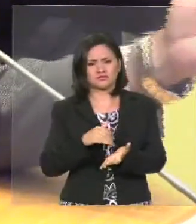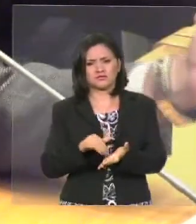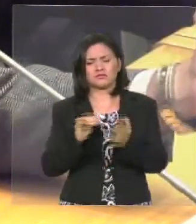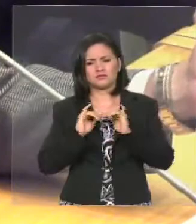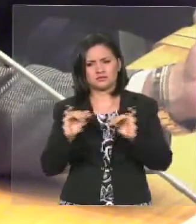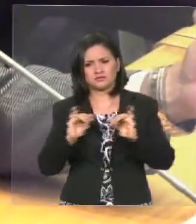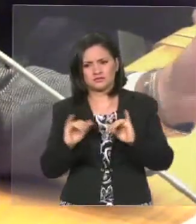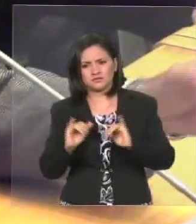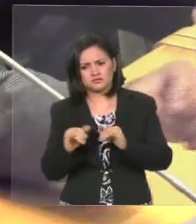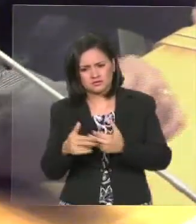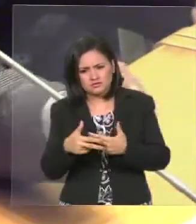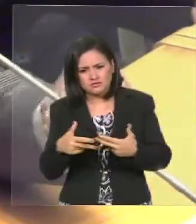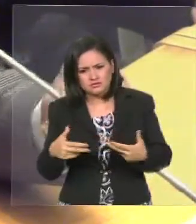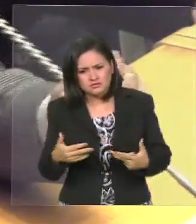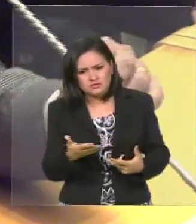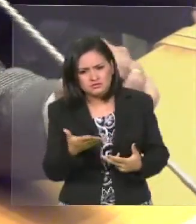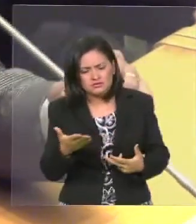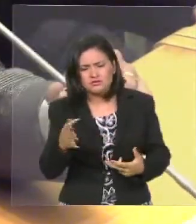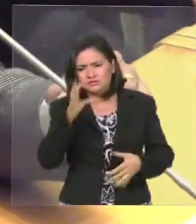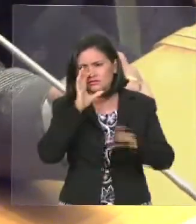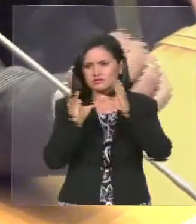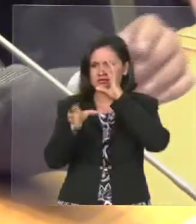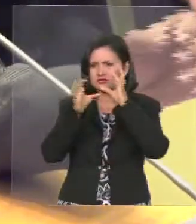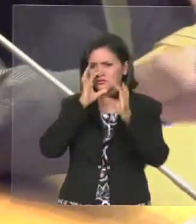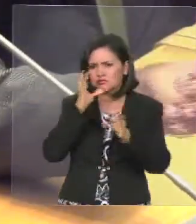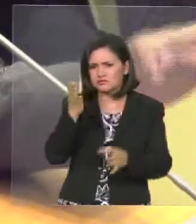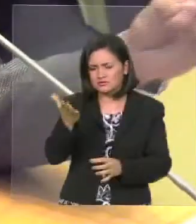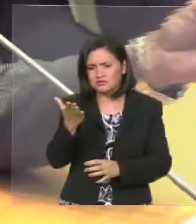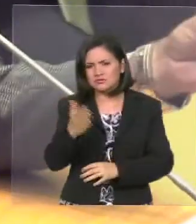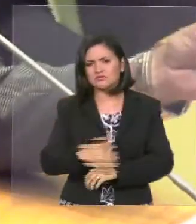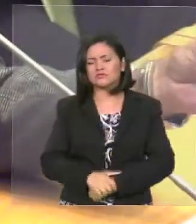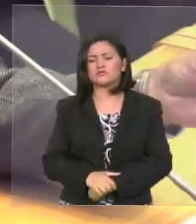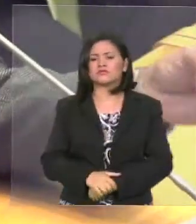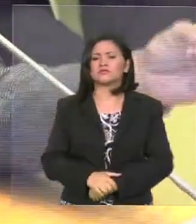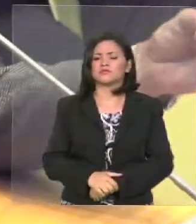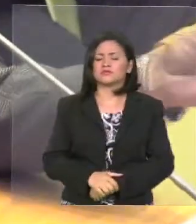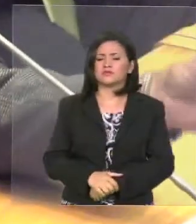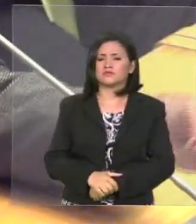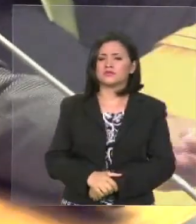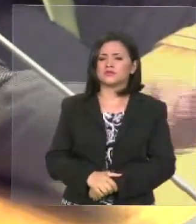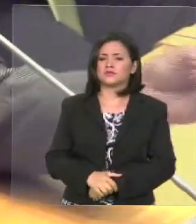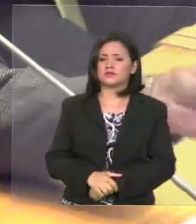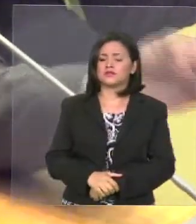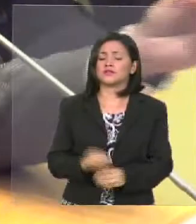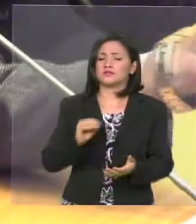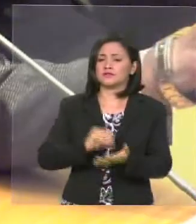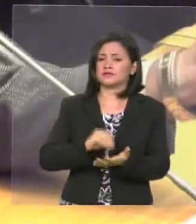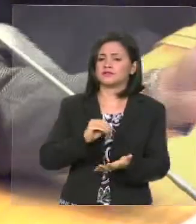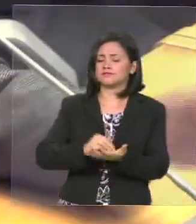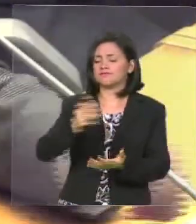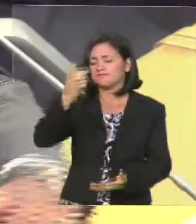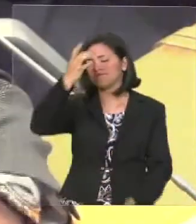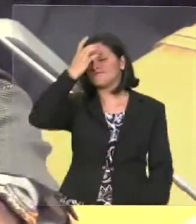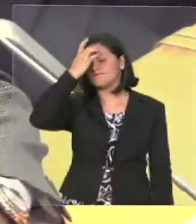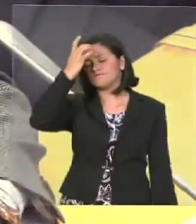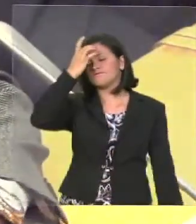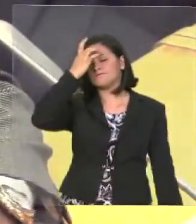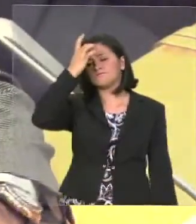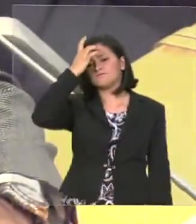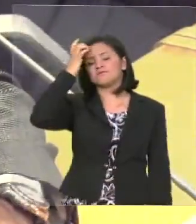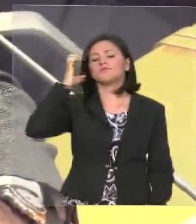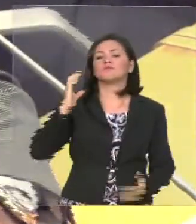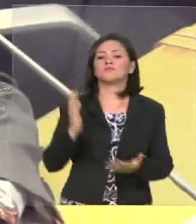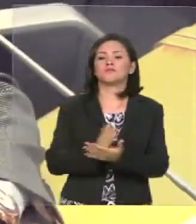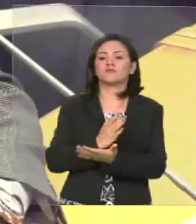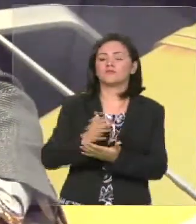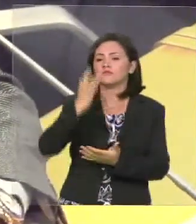desse tipo de Vossa Excelência. Realmente a gente vê a insanidade que existem alguns membros desse